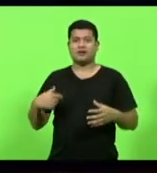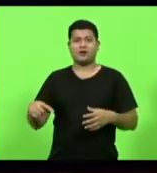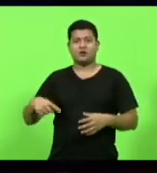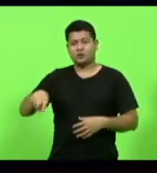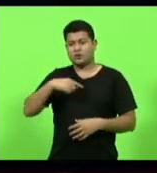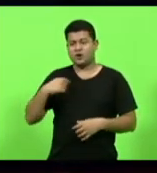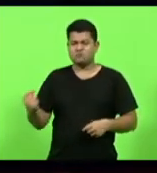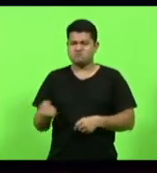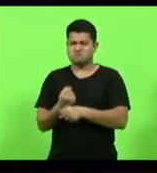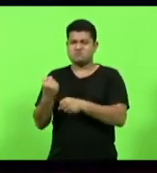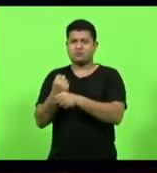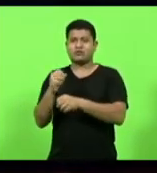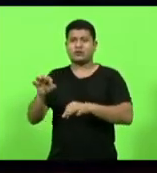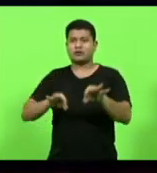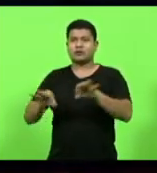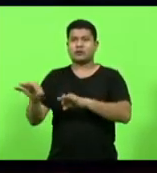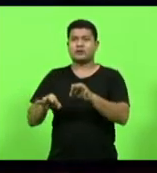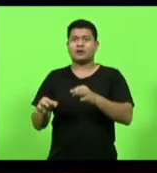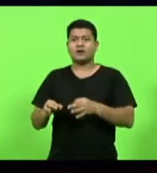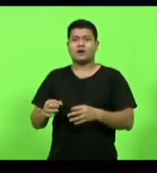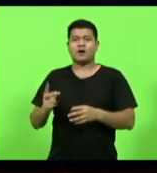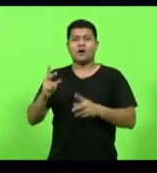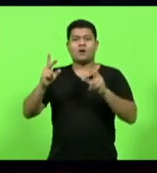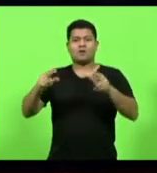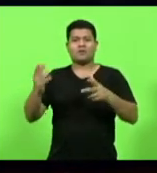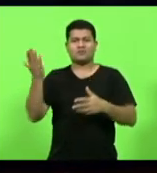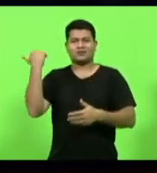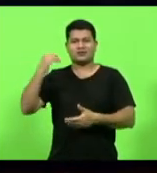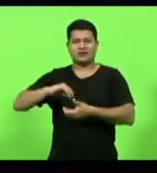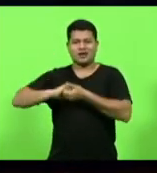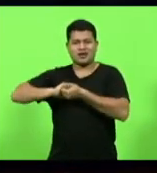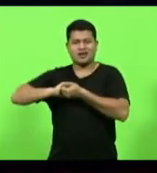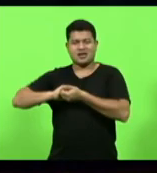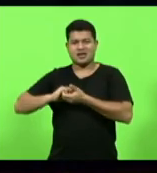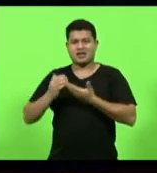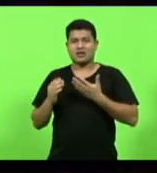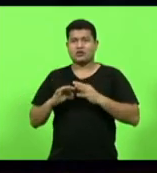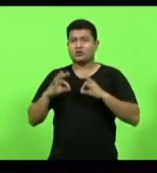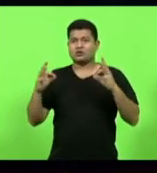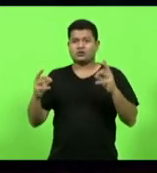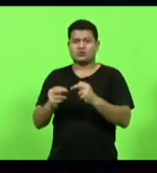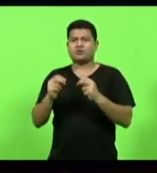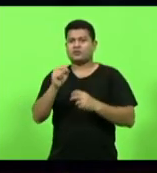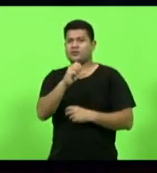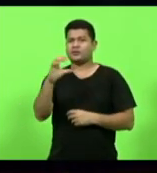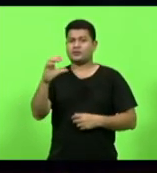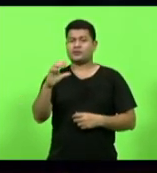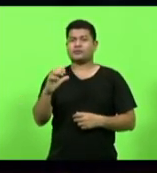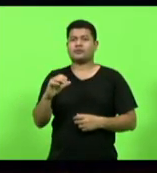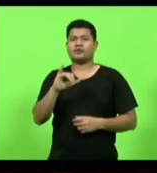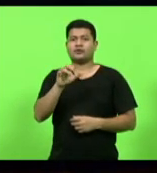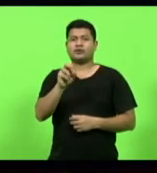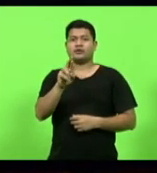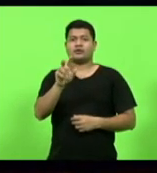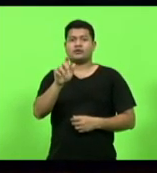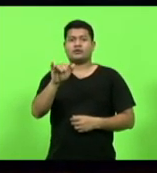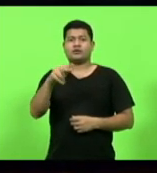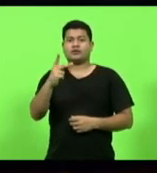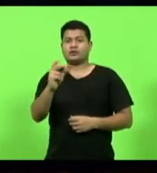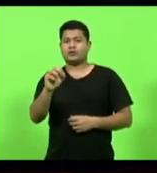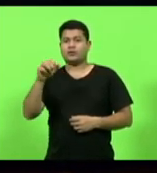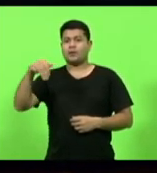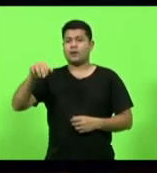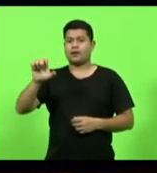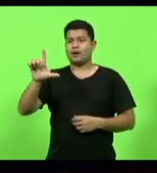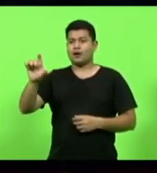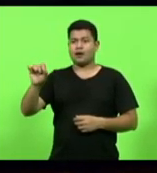diz o falecido Luiz Henrique, ó, por toda Santa Catarina, é Jorginho Melo. Deputado